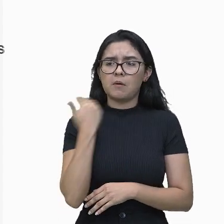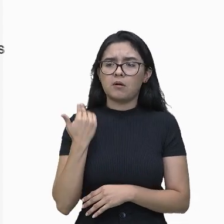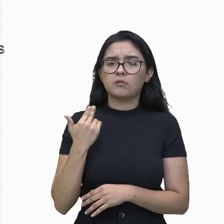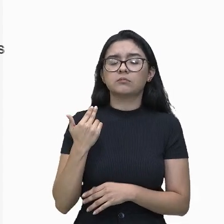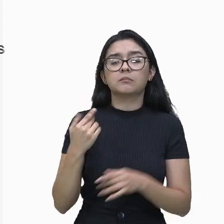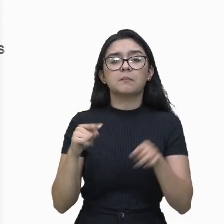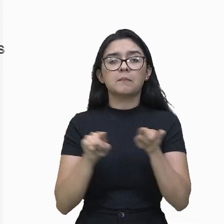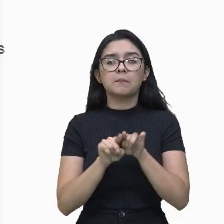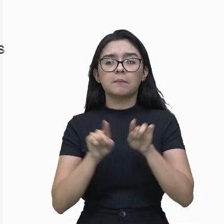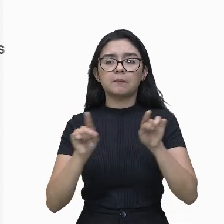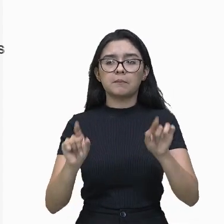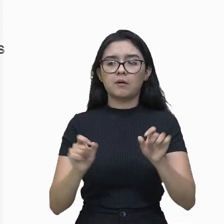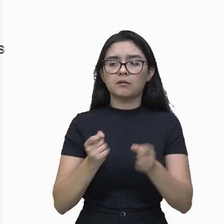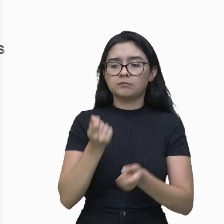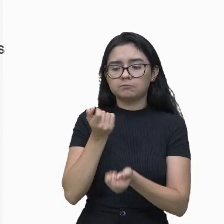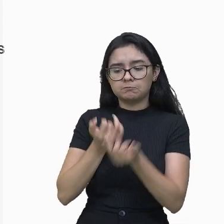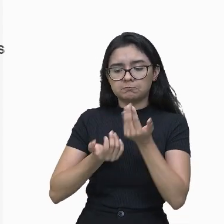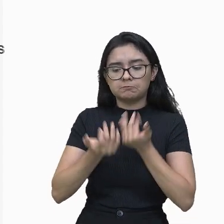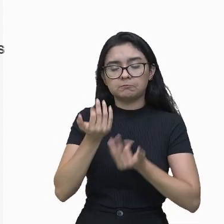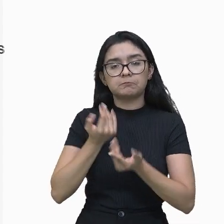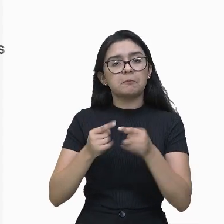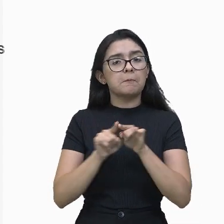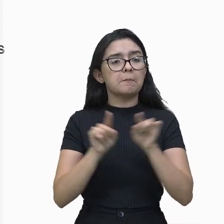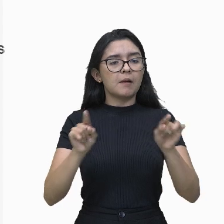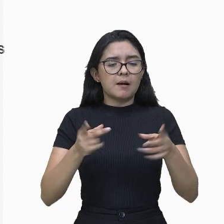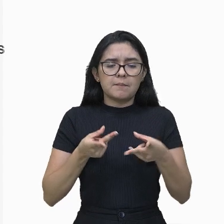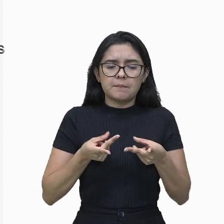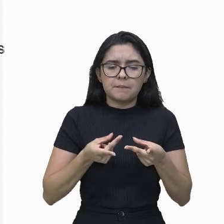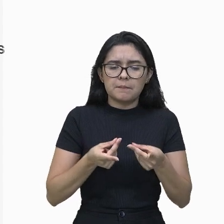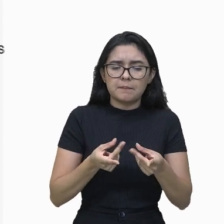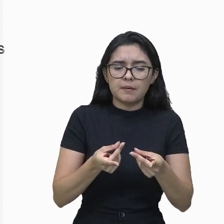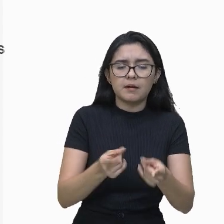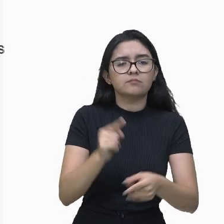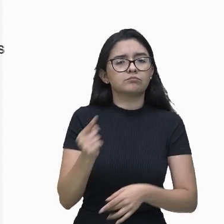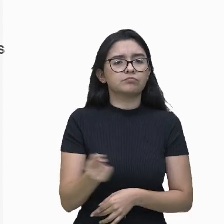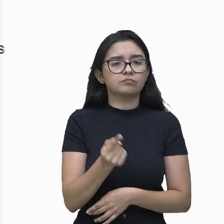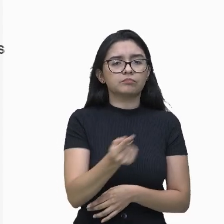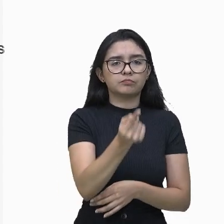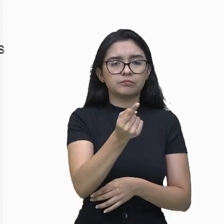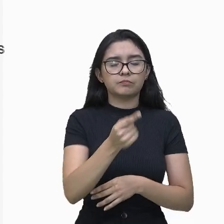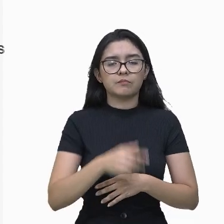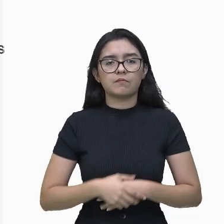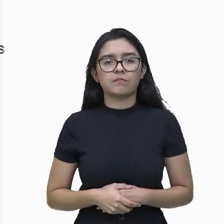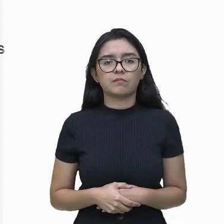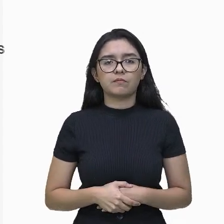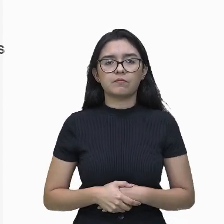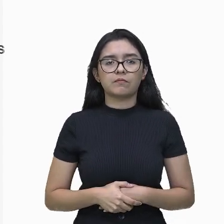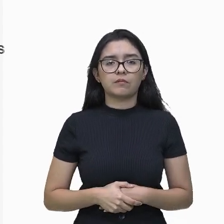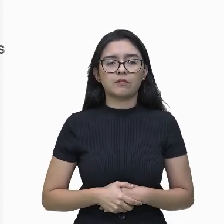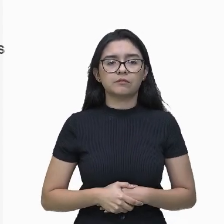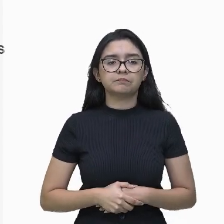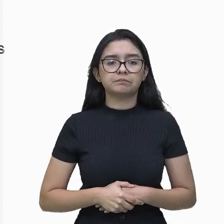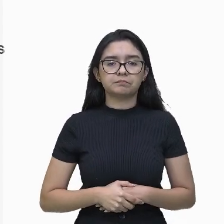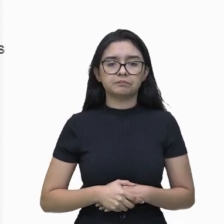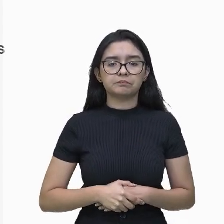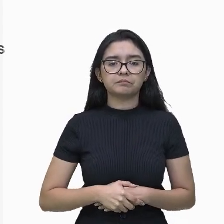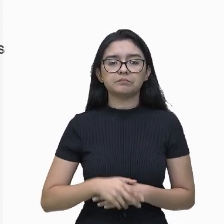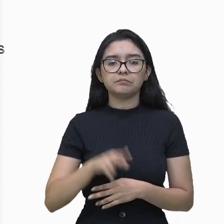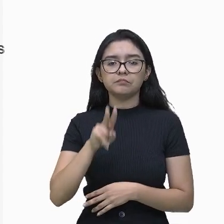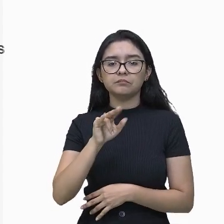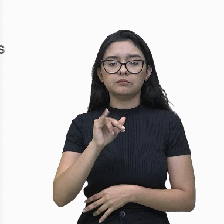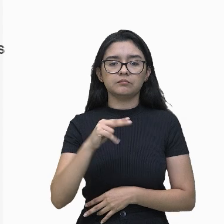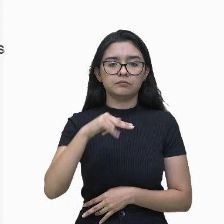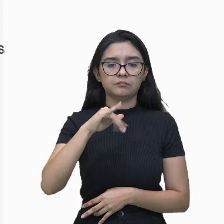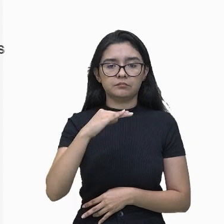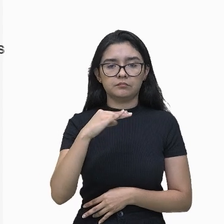a chama mas que seja infinito enquanto dure Vinícius de Morais